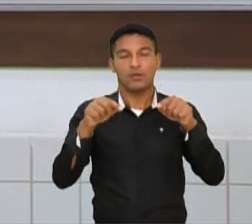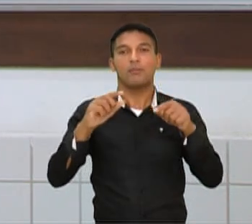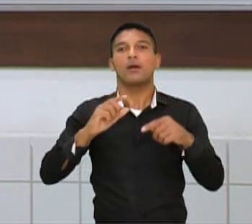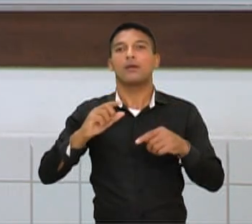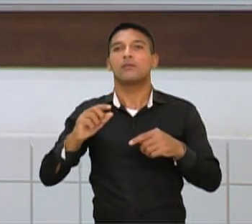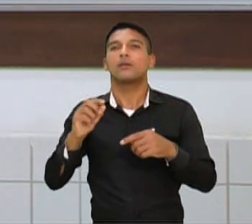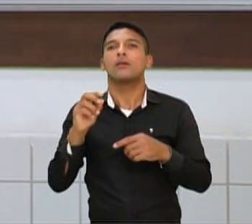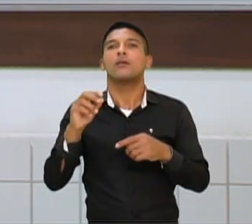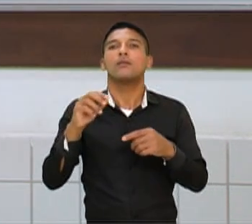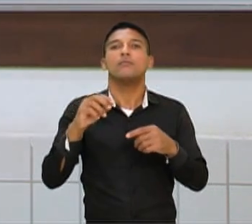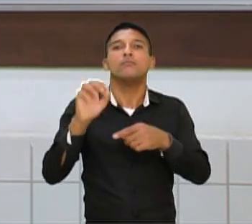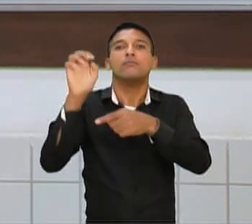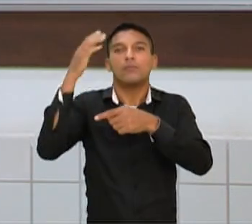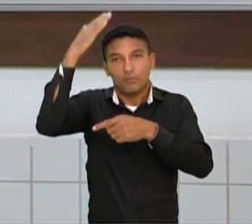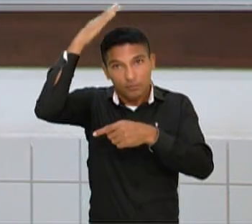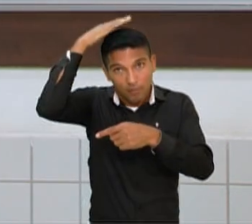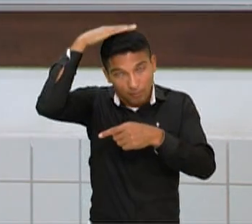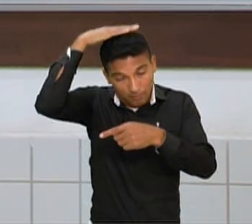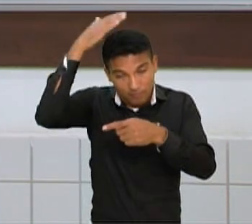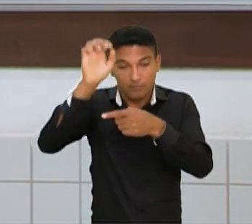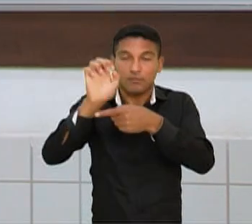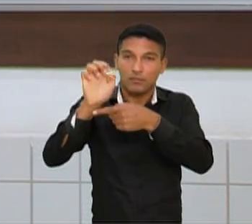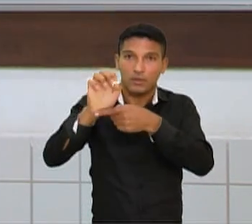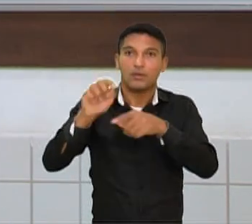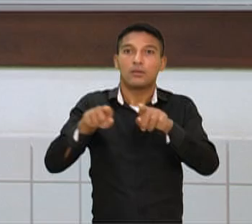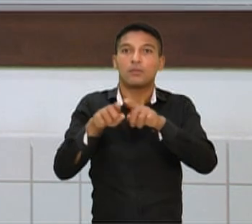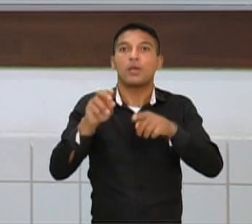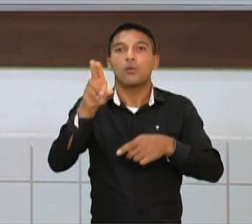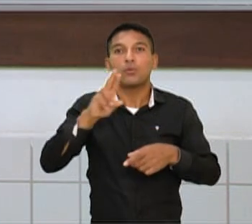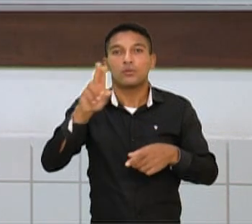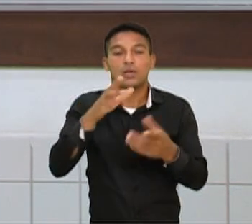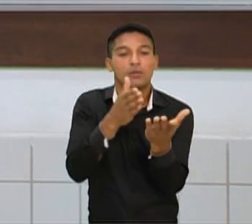mais fáceis, principalmente no que diz respeito ao